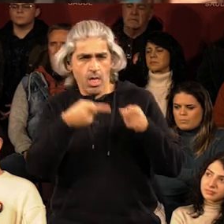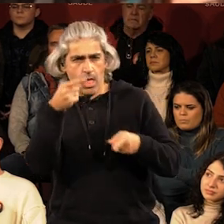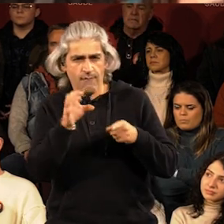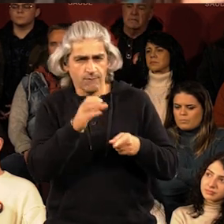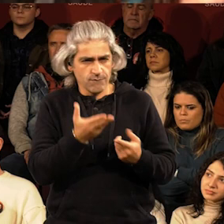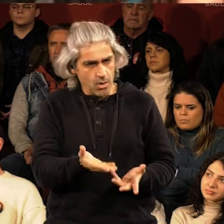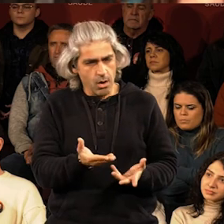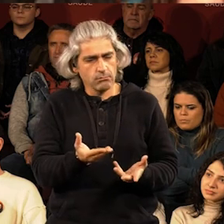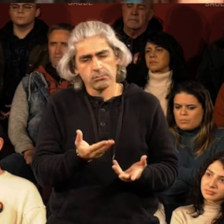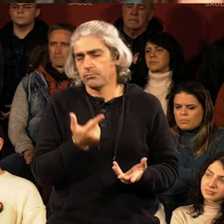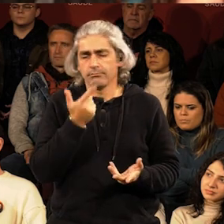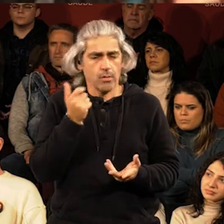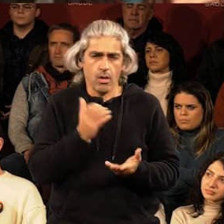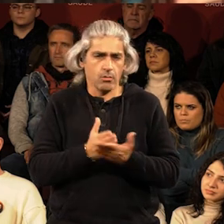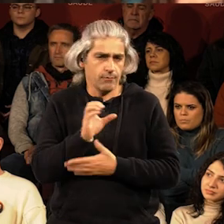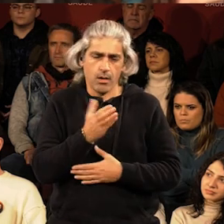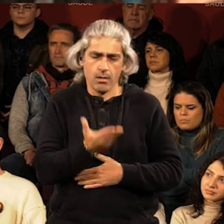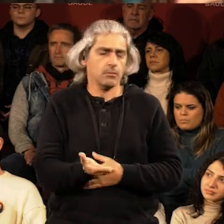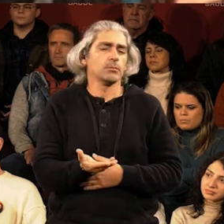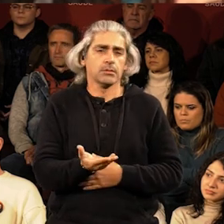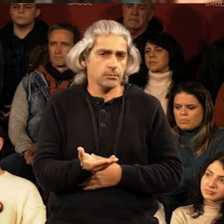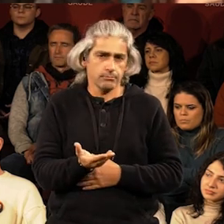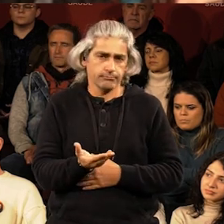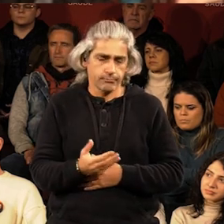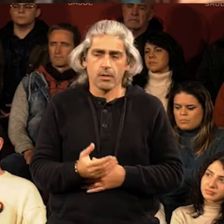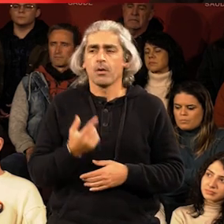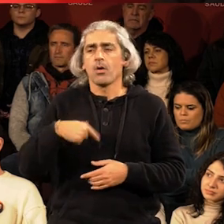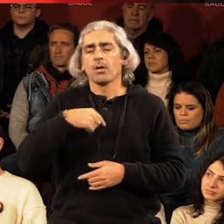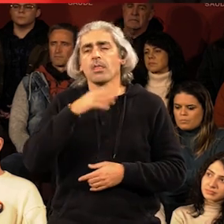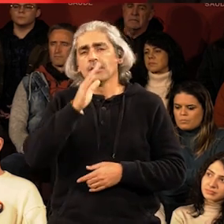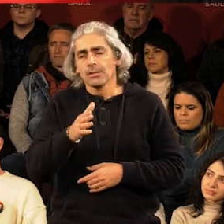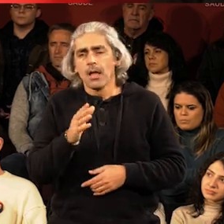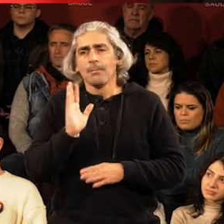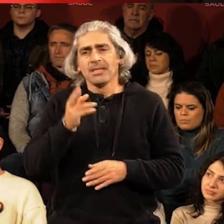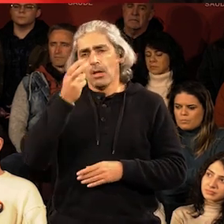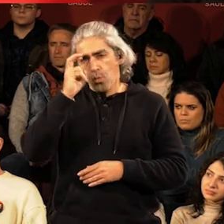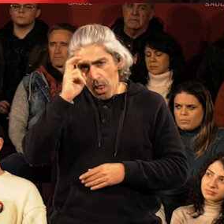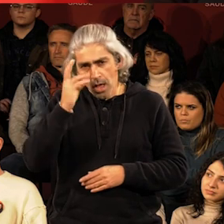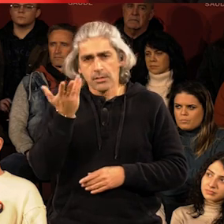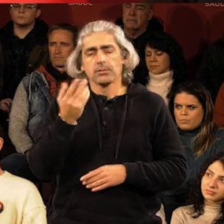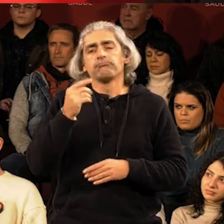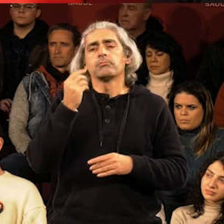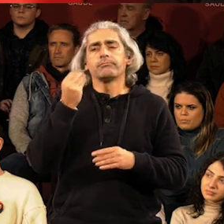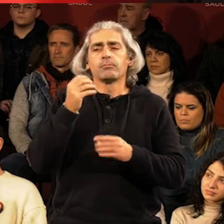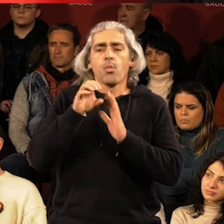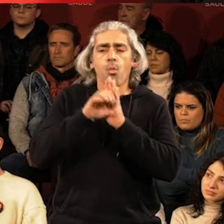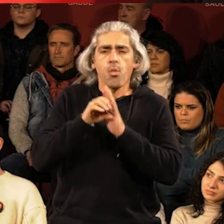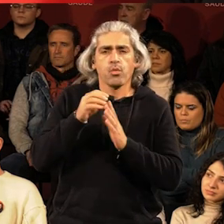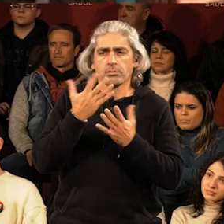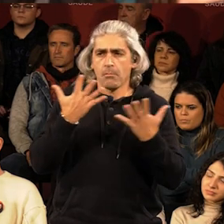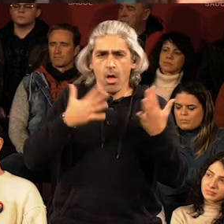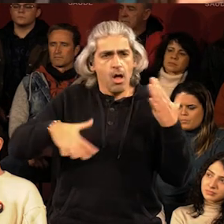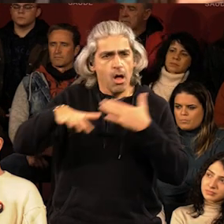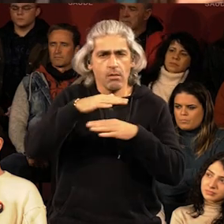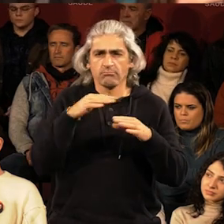maneira isto não pode acontecer quando dizemos que é preciso coragem para enfrentar as condições do nosso empobrecimento